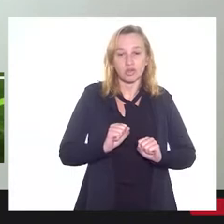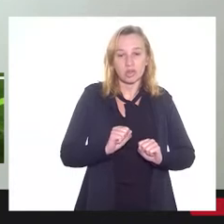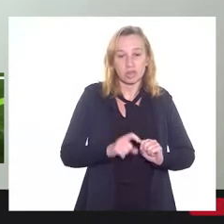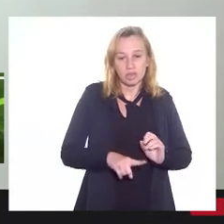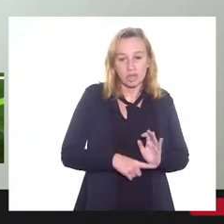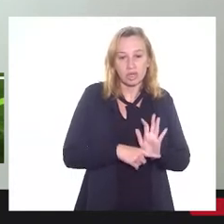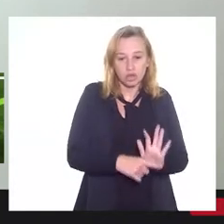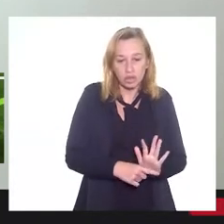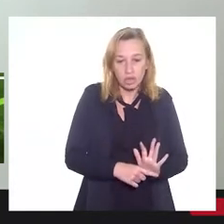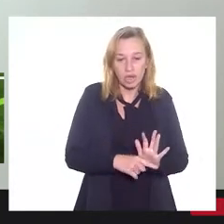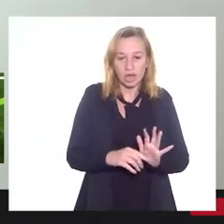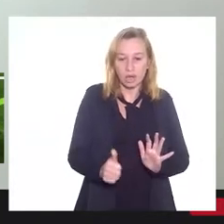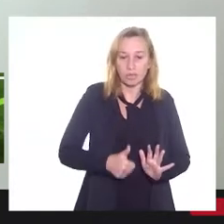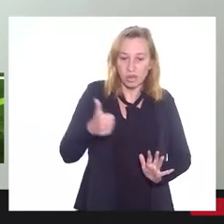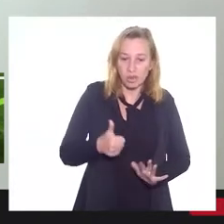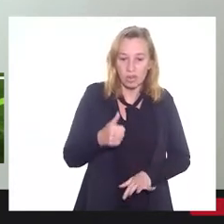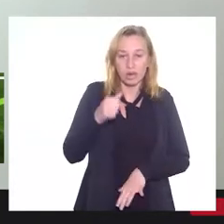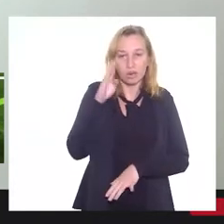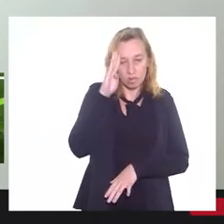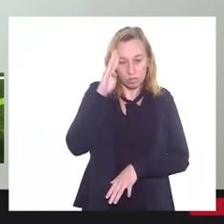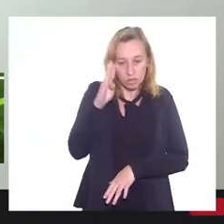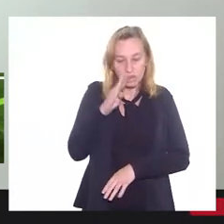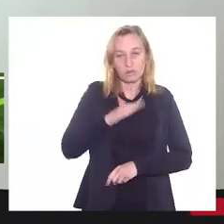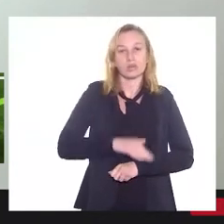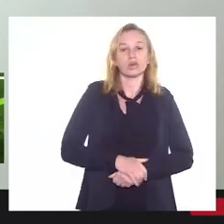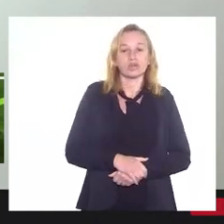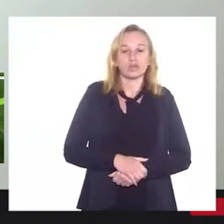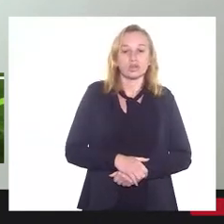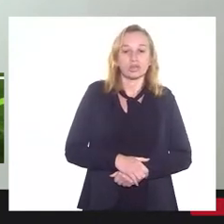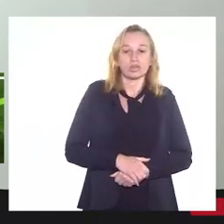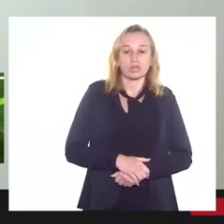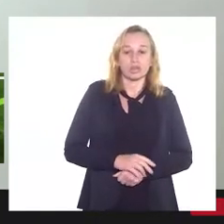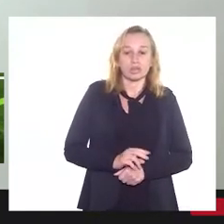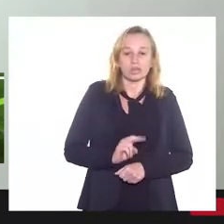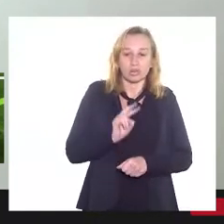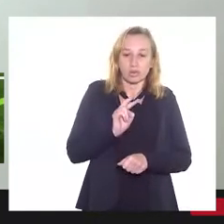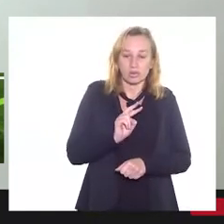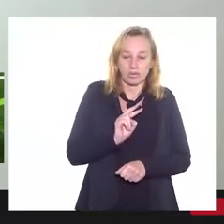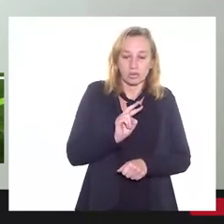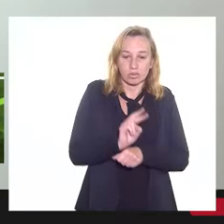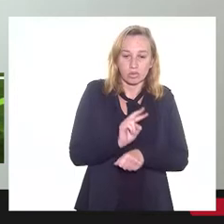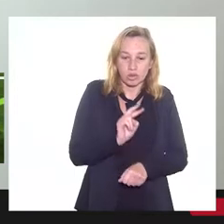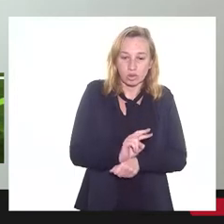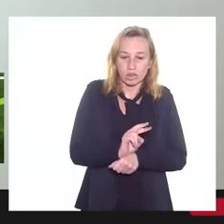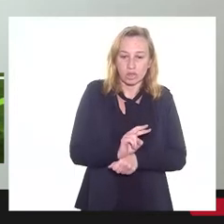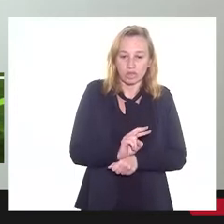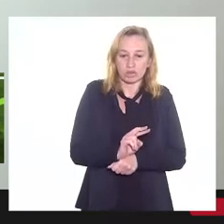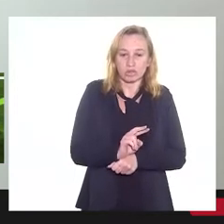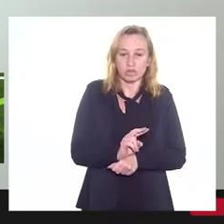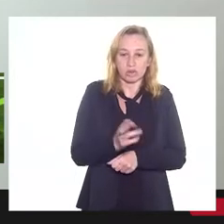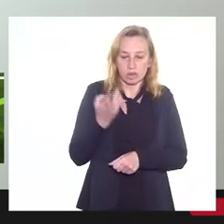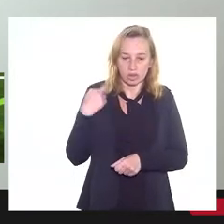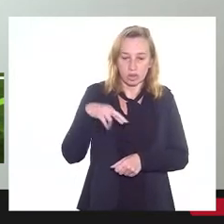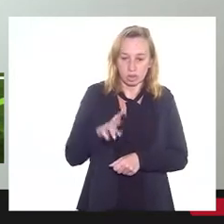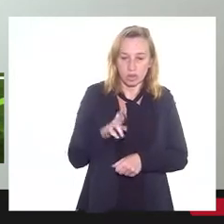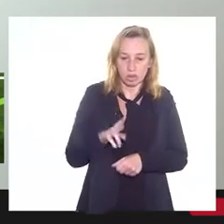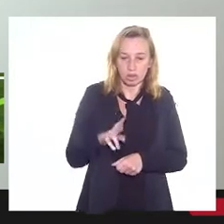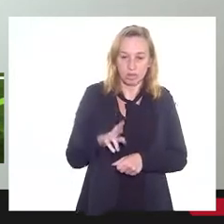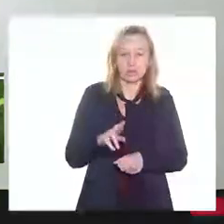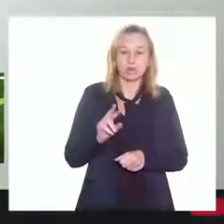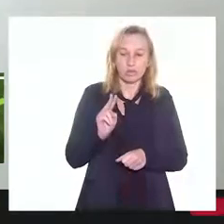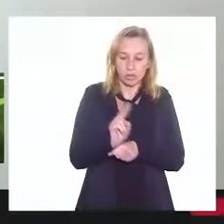Amparo principalmente o principal eu sou defensora a deputada Martha Rocha de encerrando minha fala a